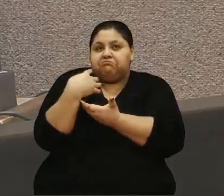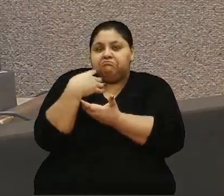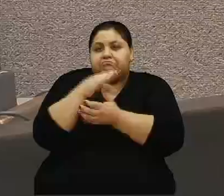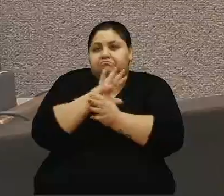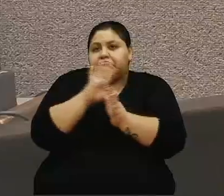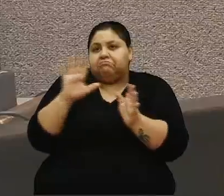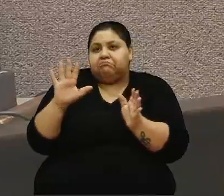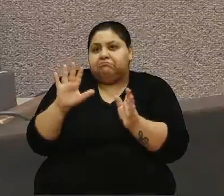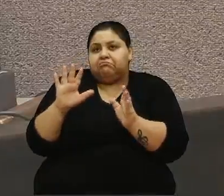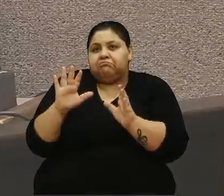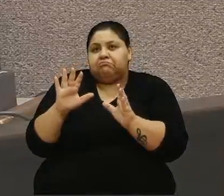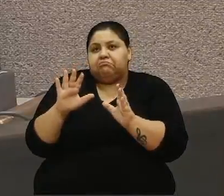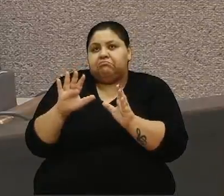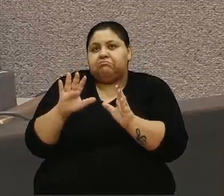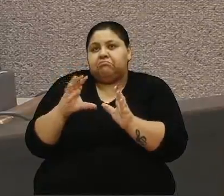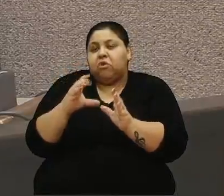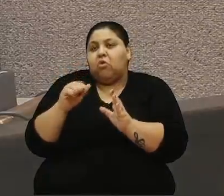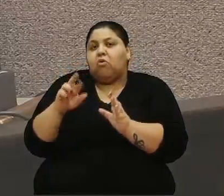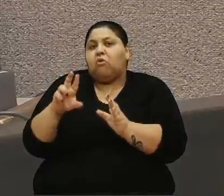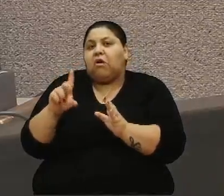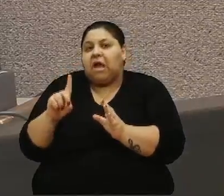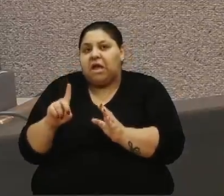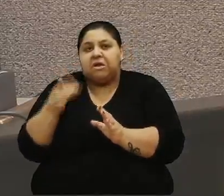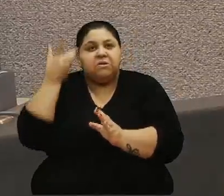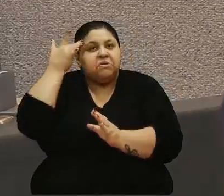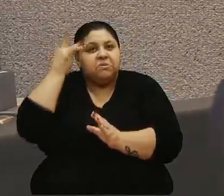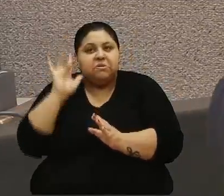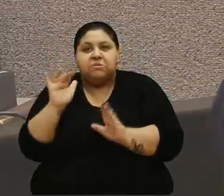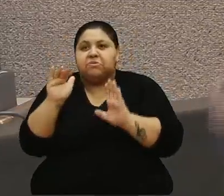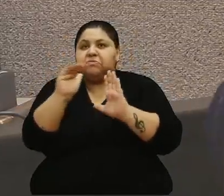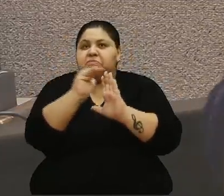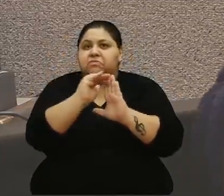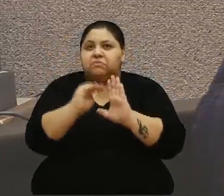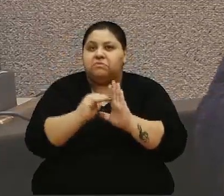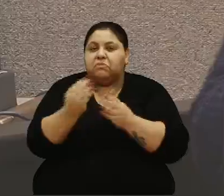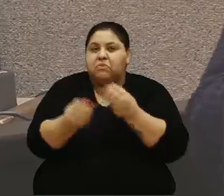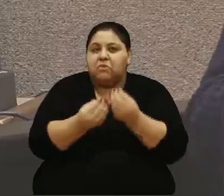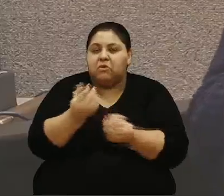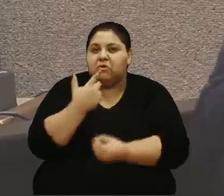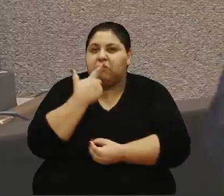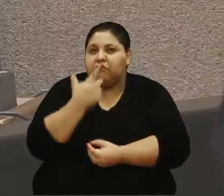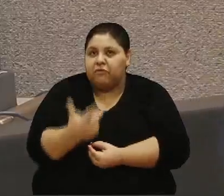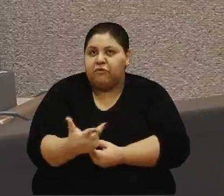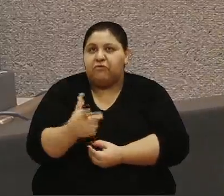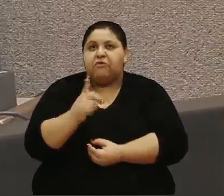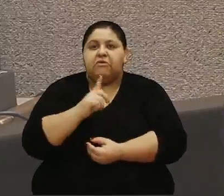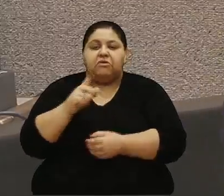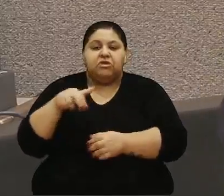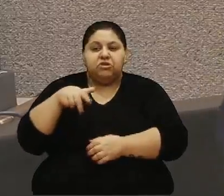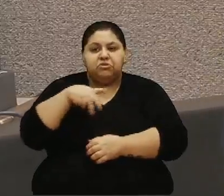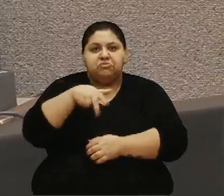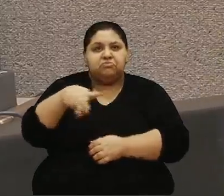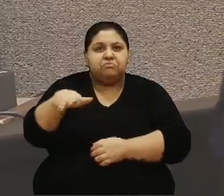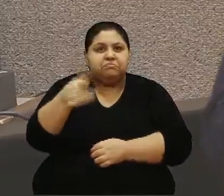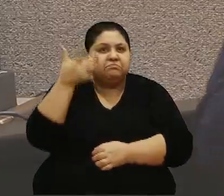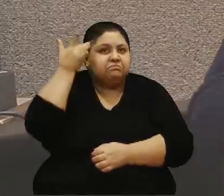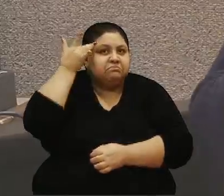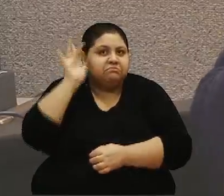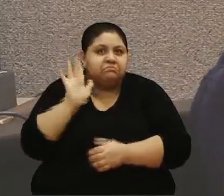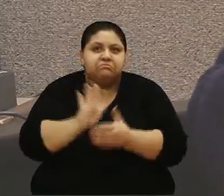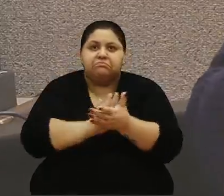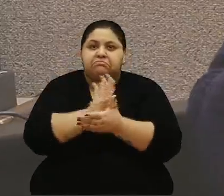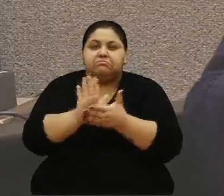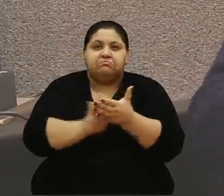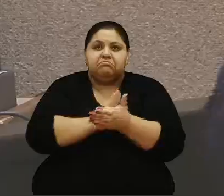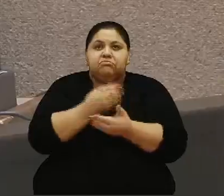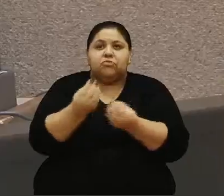o encarte que foi feito, a gente não sabia das programações, como foi falado, tinha um desfile que a gente não sabia nem por onde começava,